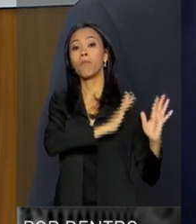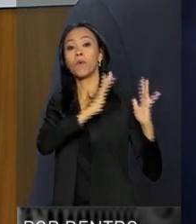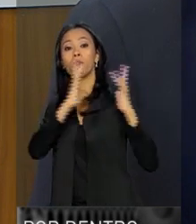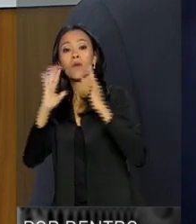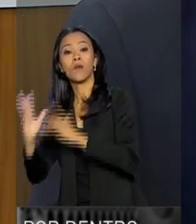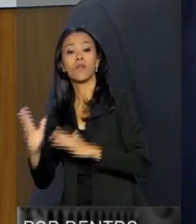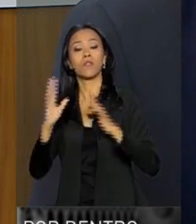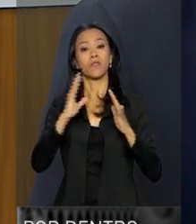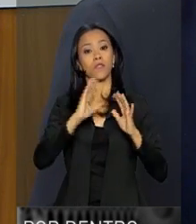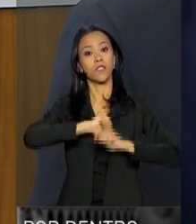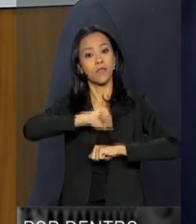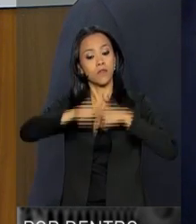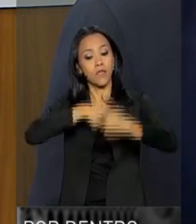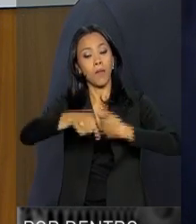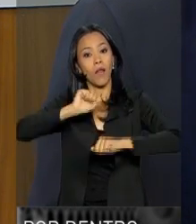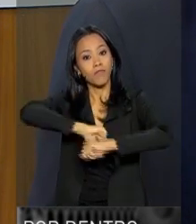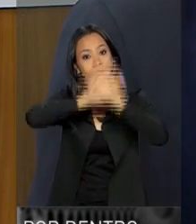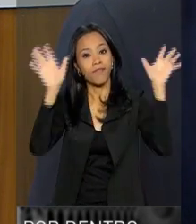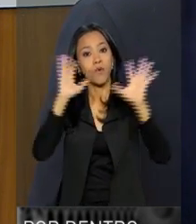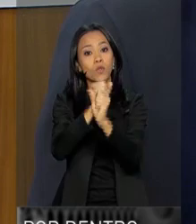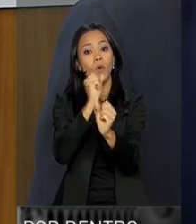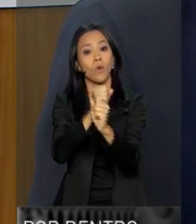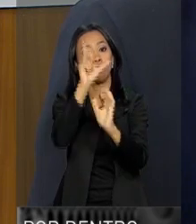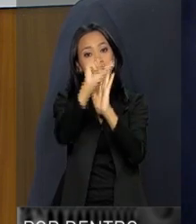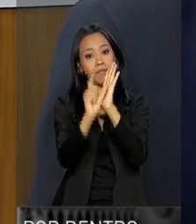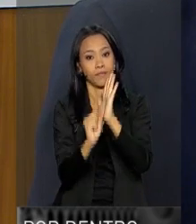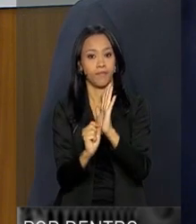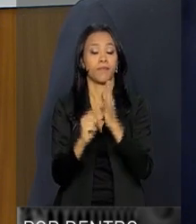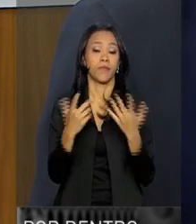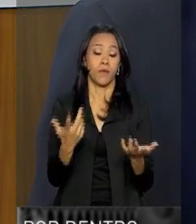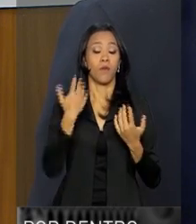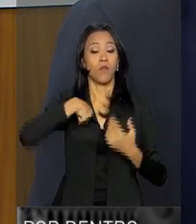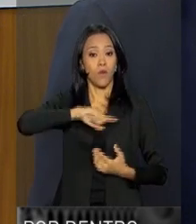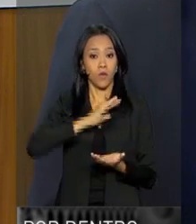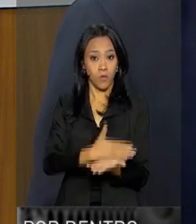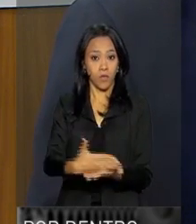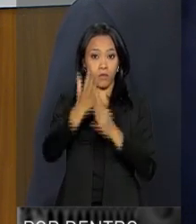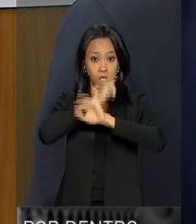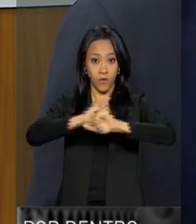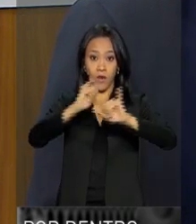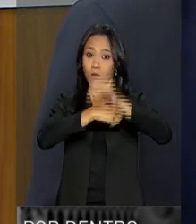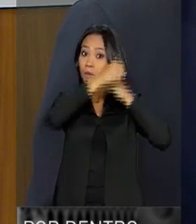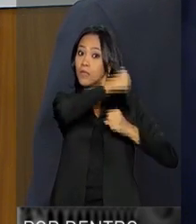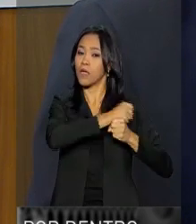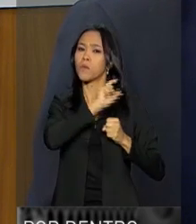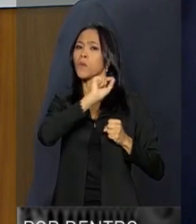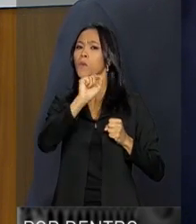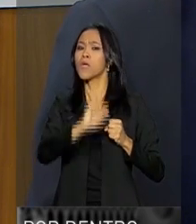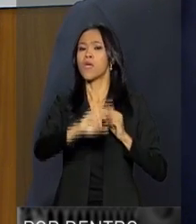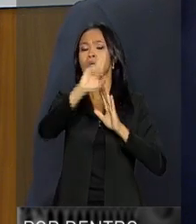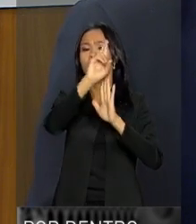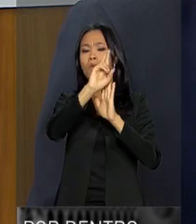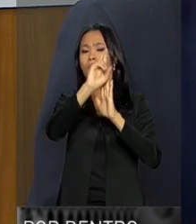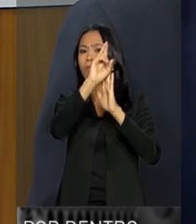com as suas contas nós passamos a divulgar né ano passado o boletim de custeio o